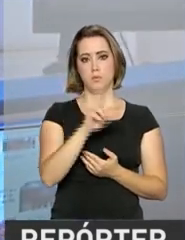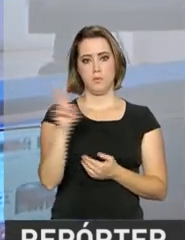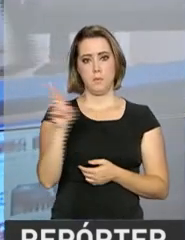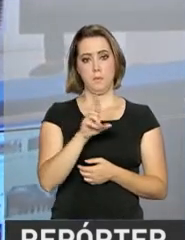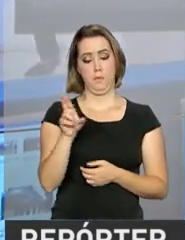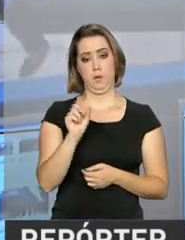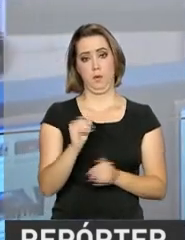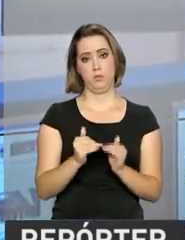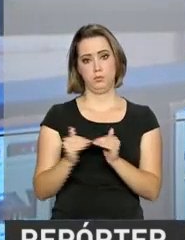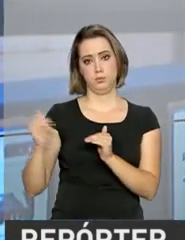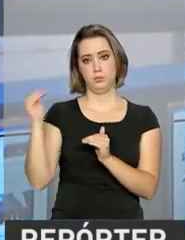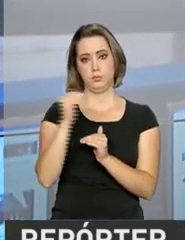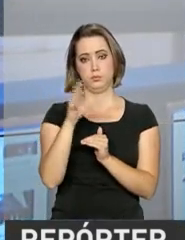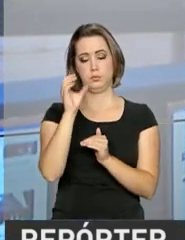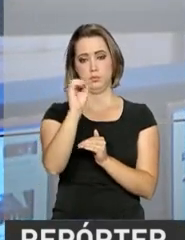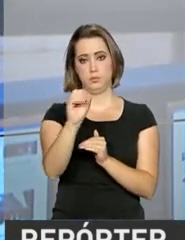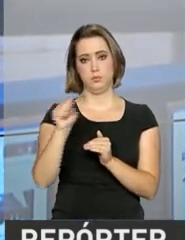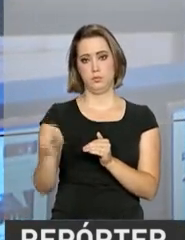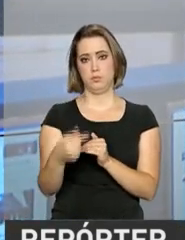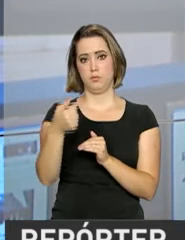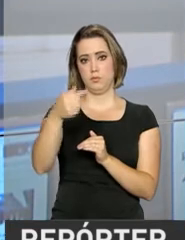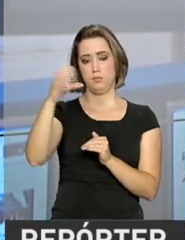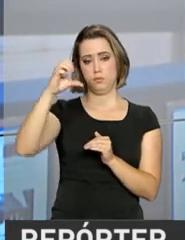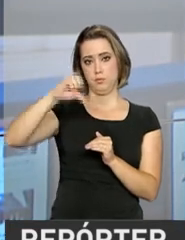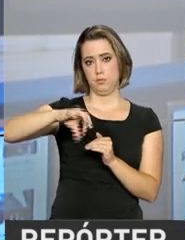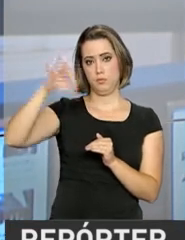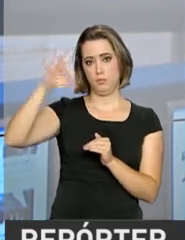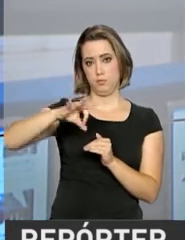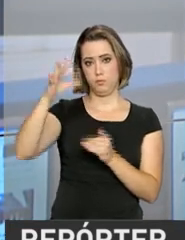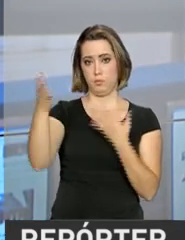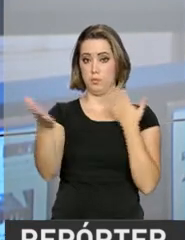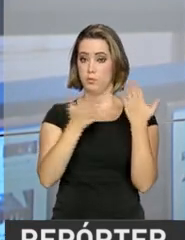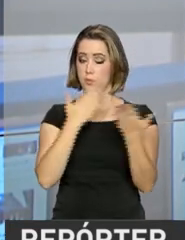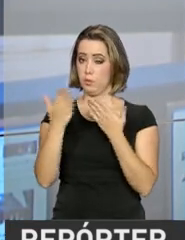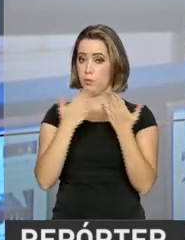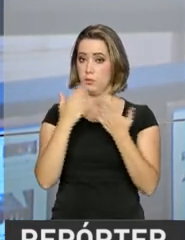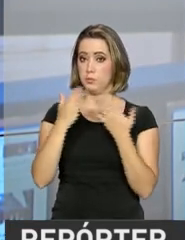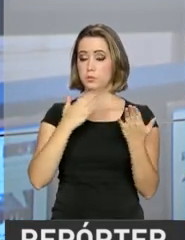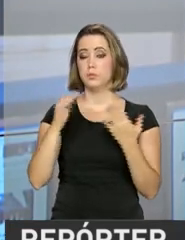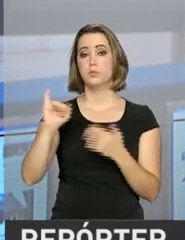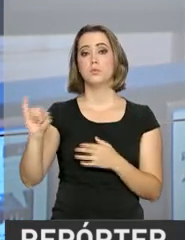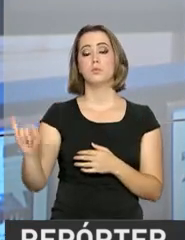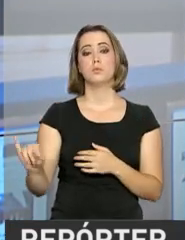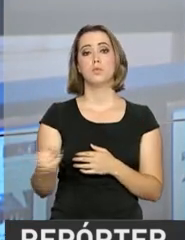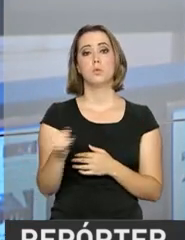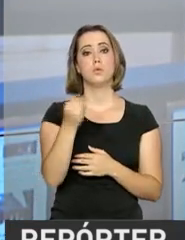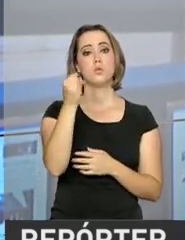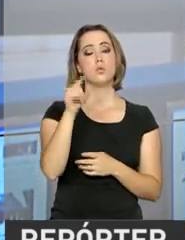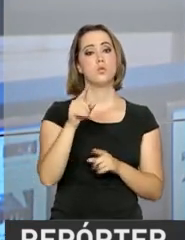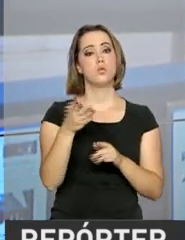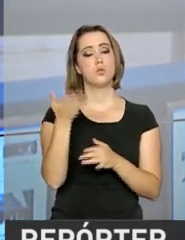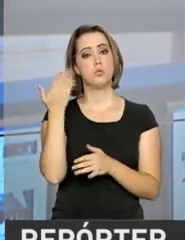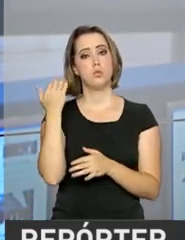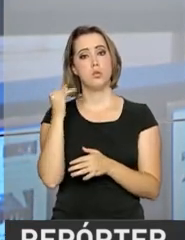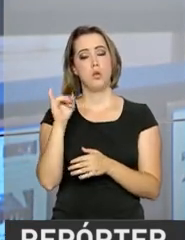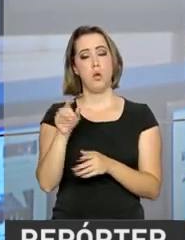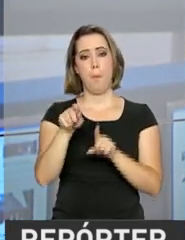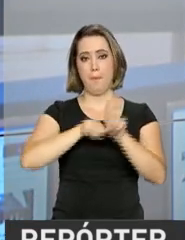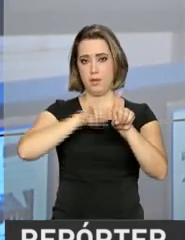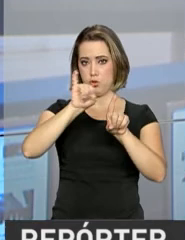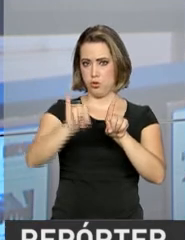registrando um crescimento real de 0,79 por cento em comparação a janeiro de 2016